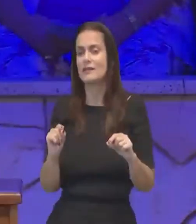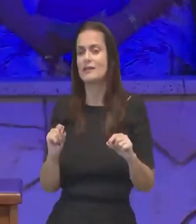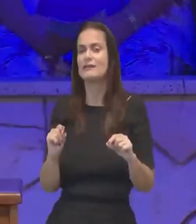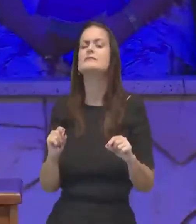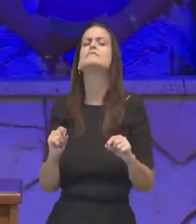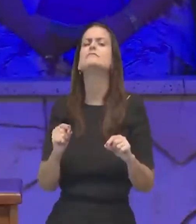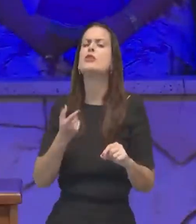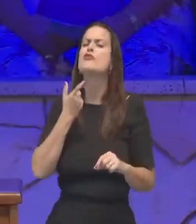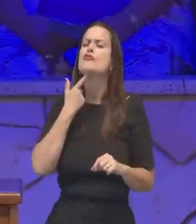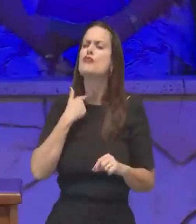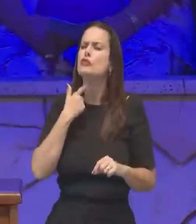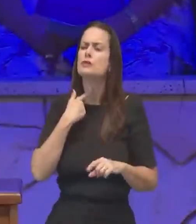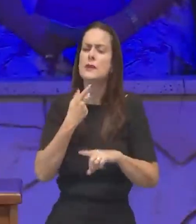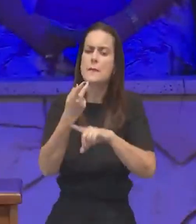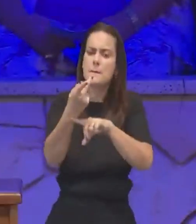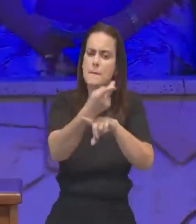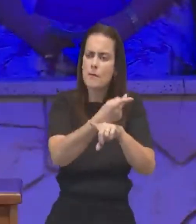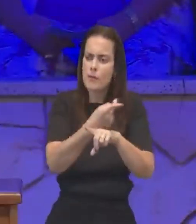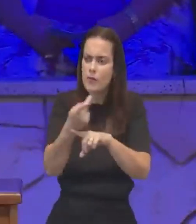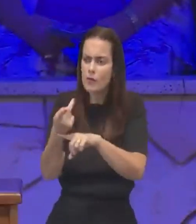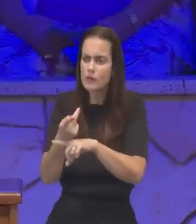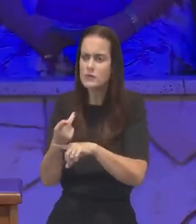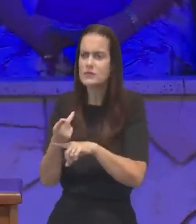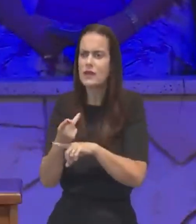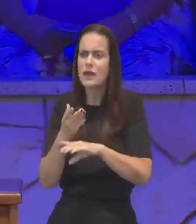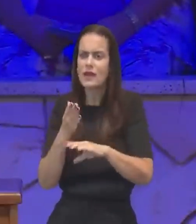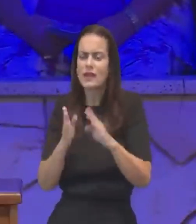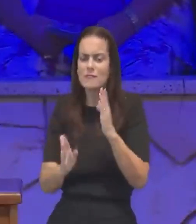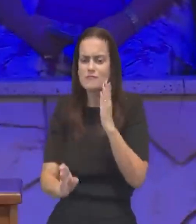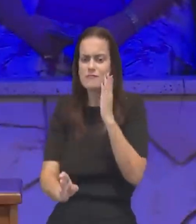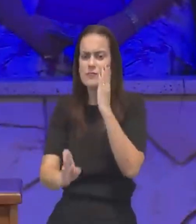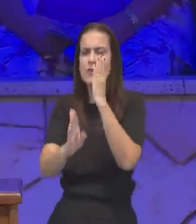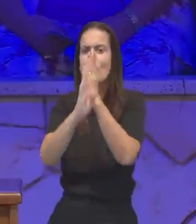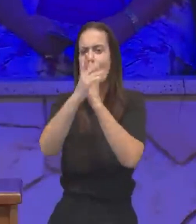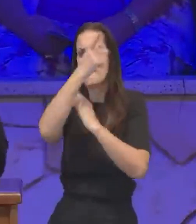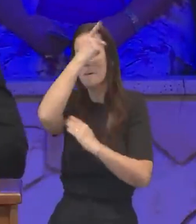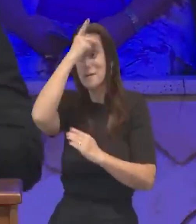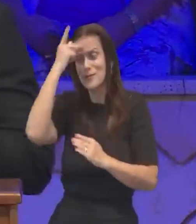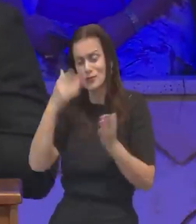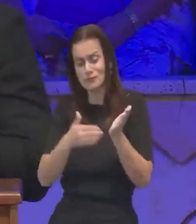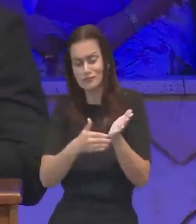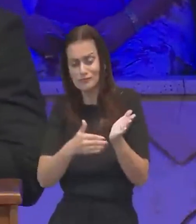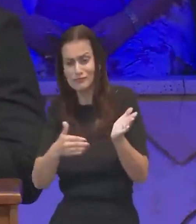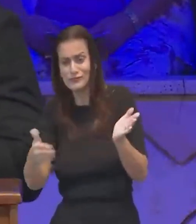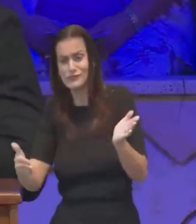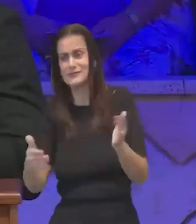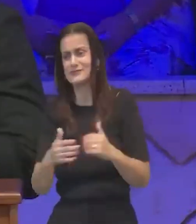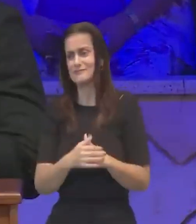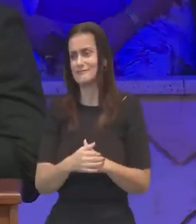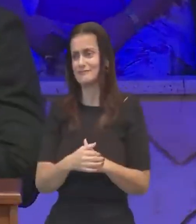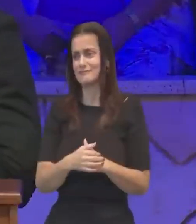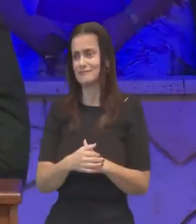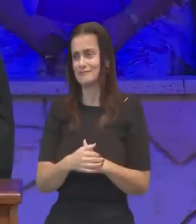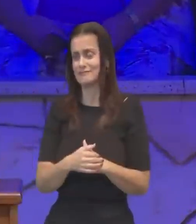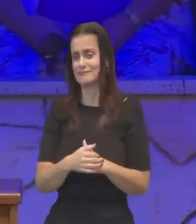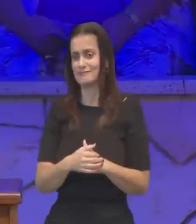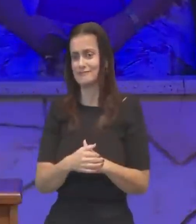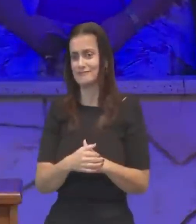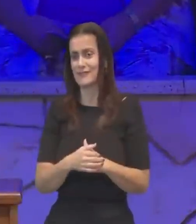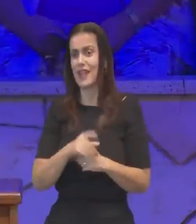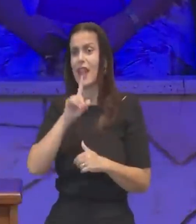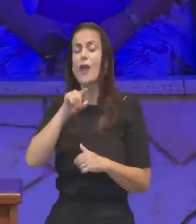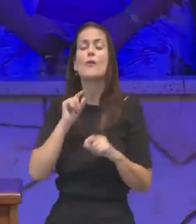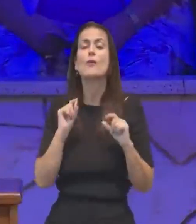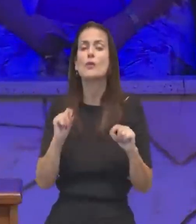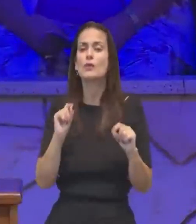em buscar, em ir ao encontro daquele que está perdido. E essa